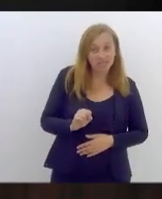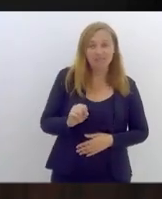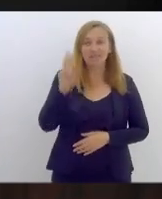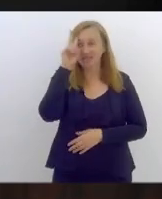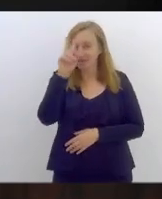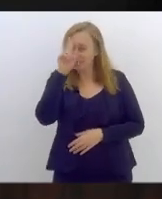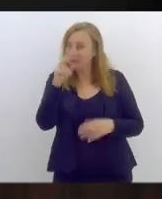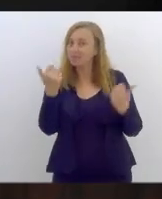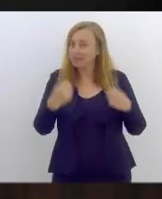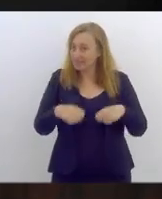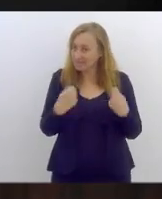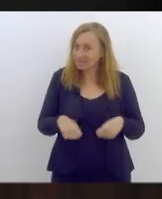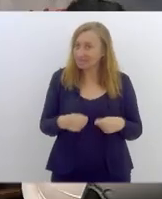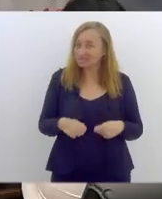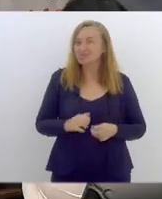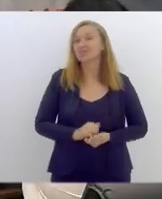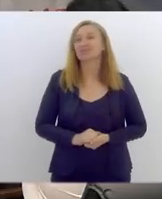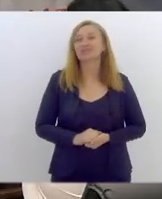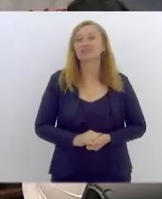lembrar,